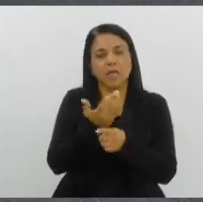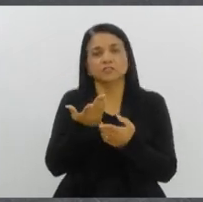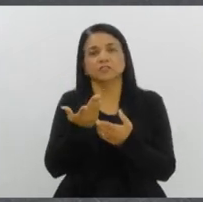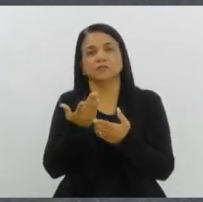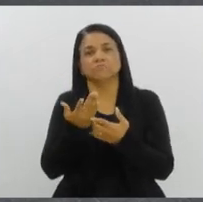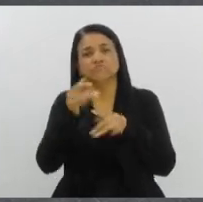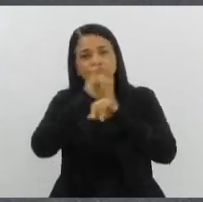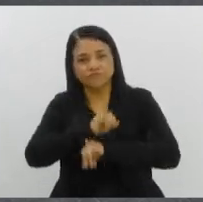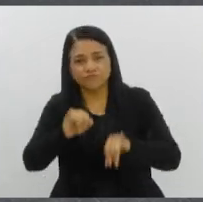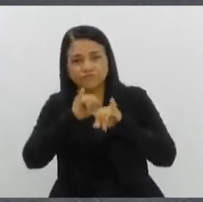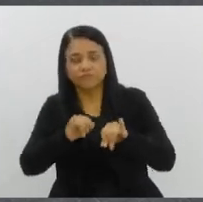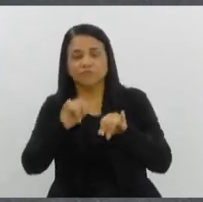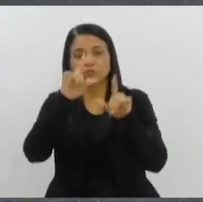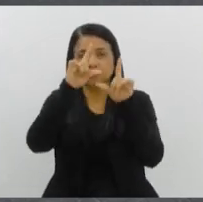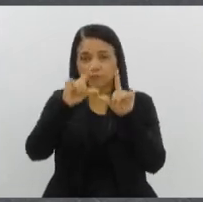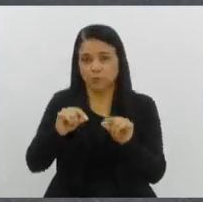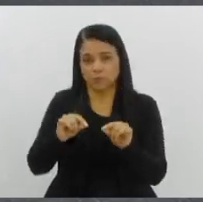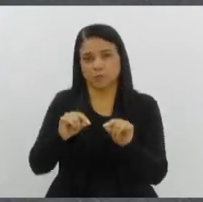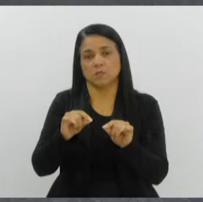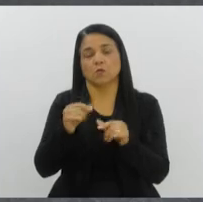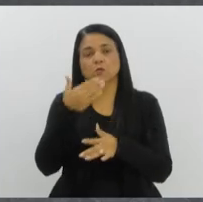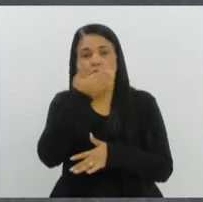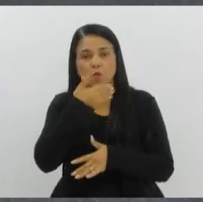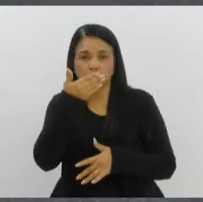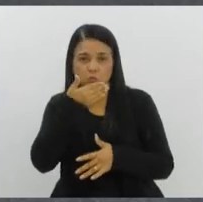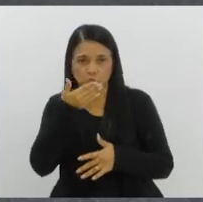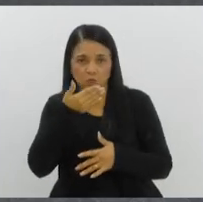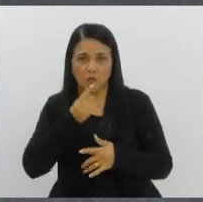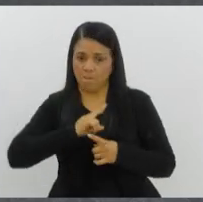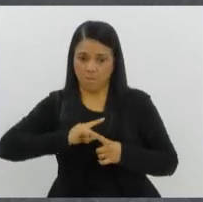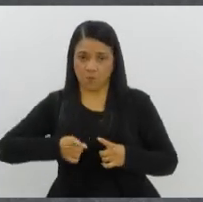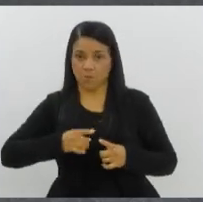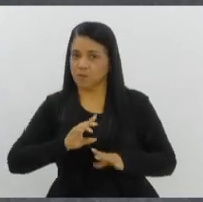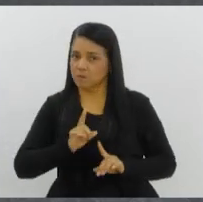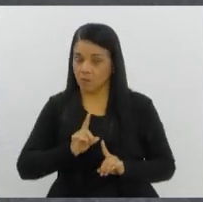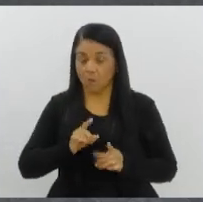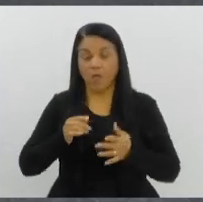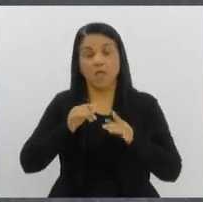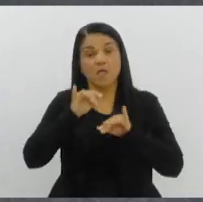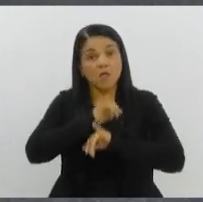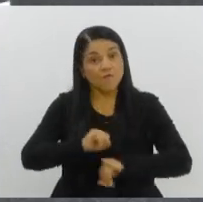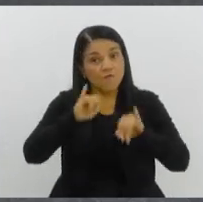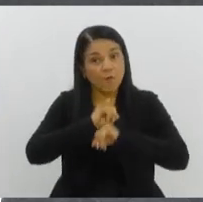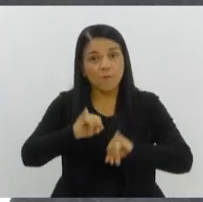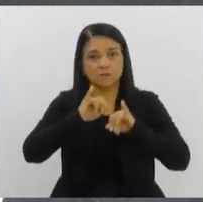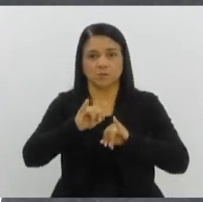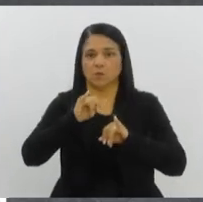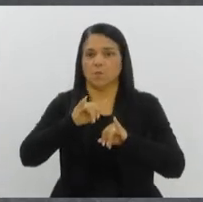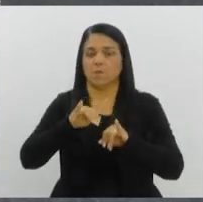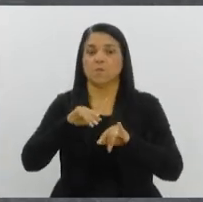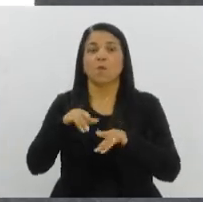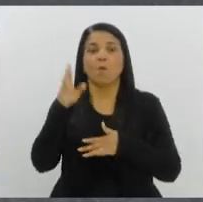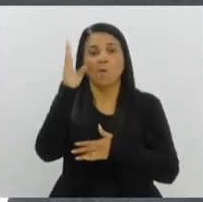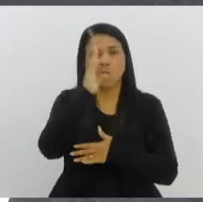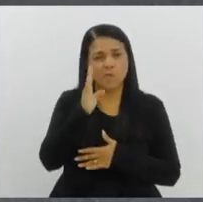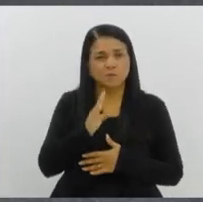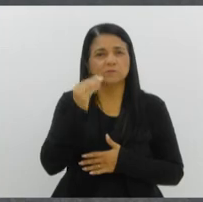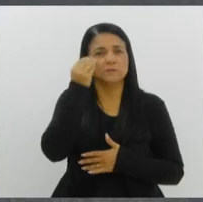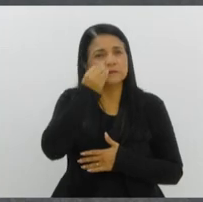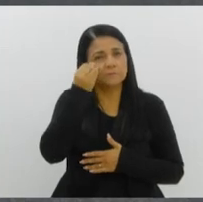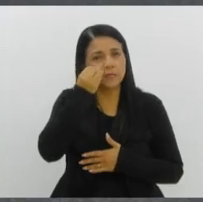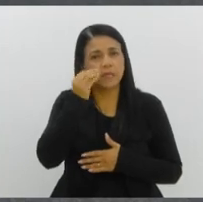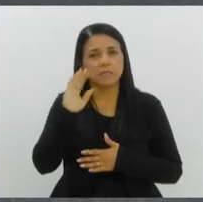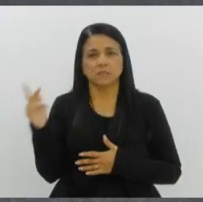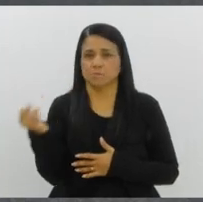uso permanente, não pela proibição, pela letalidade, é o caminho. Entendendo que o Brasil tem uma experiência exitosa